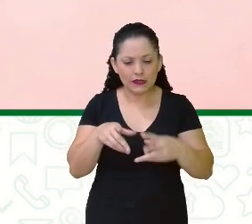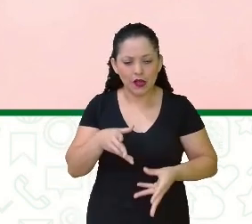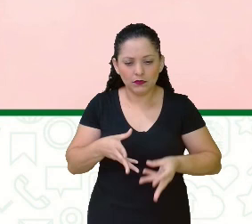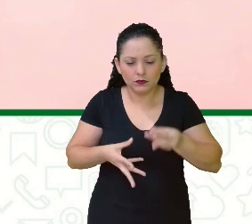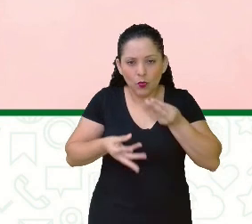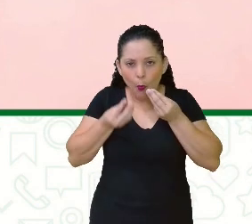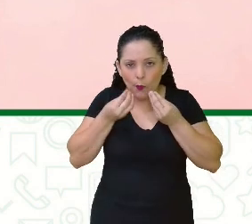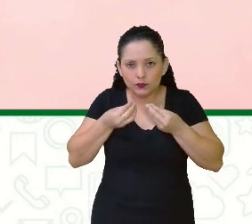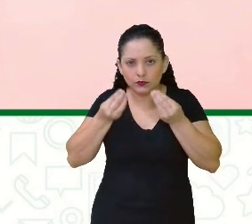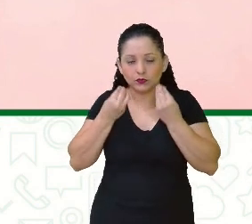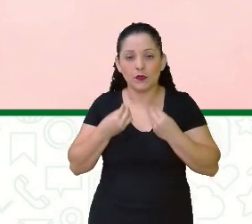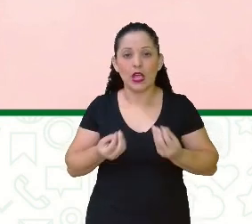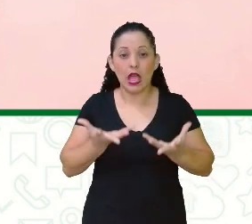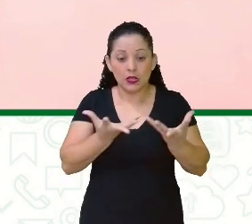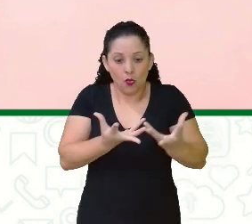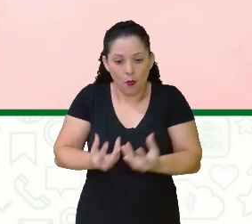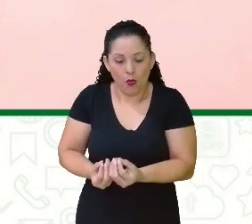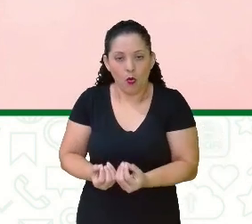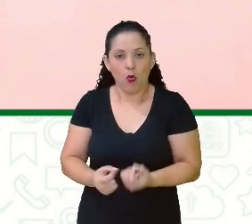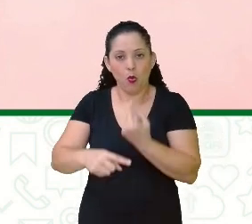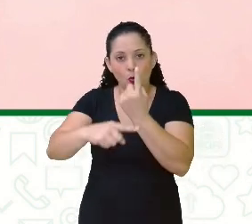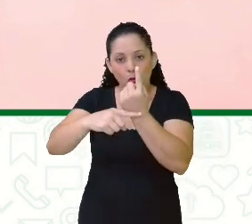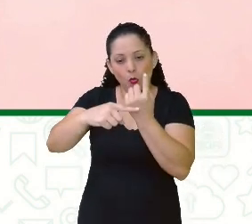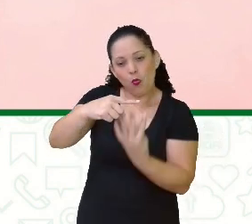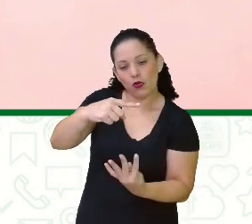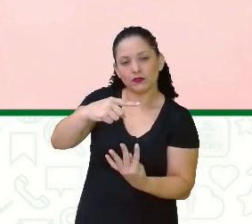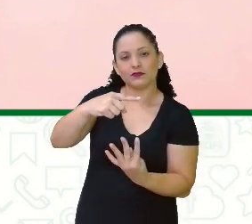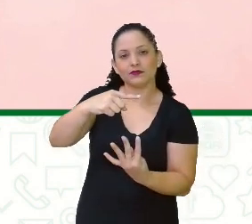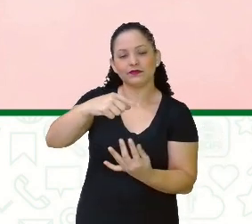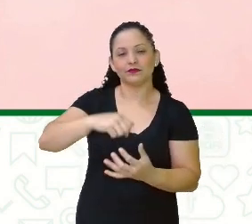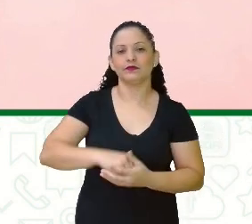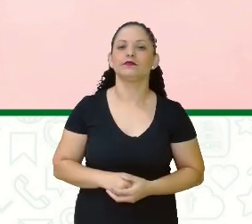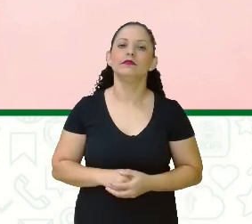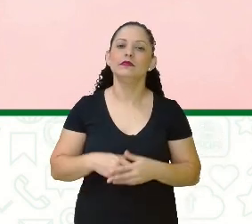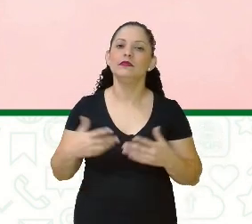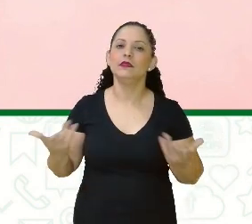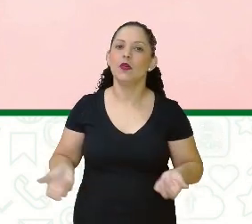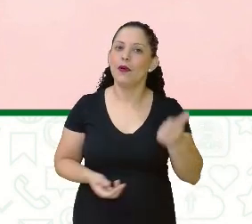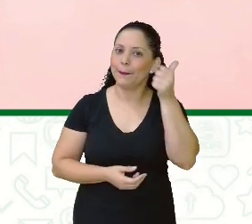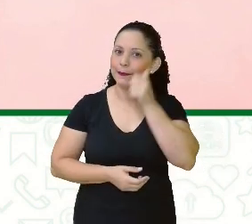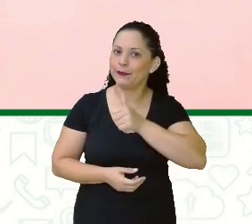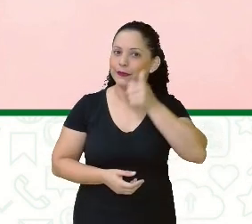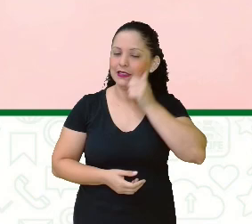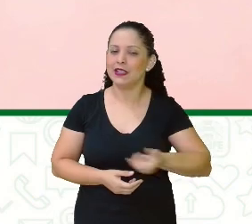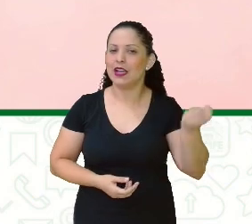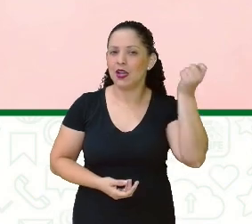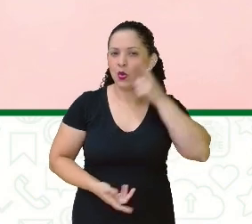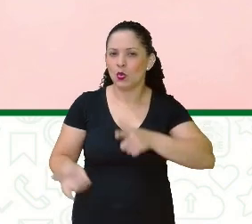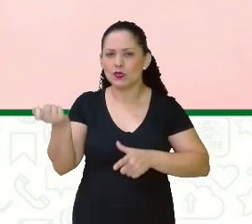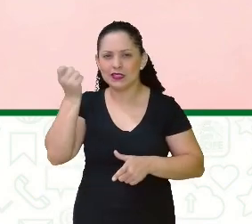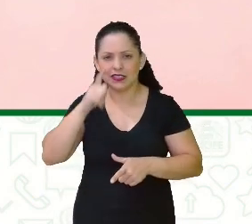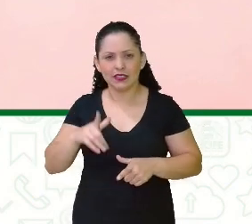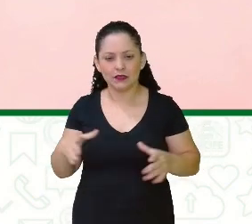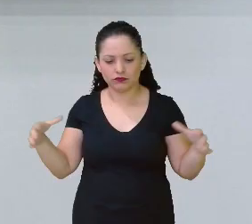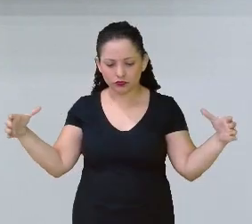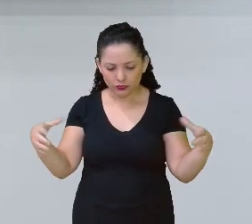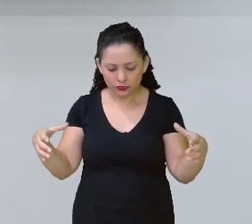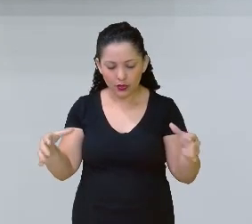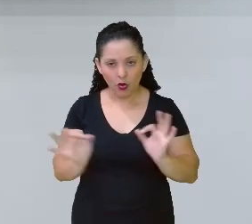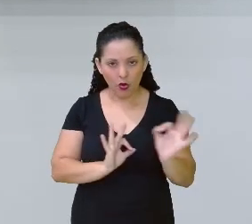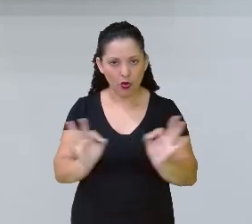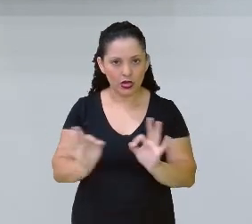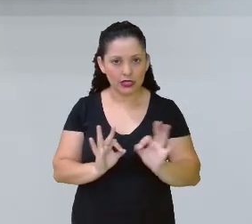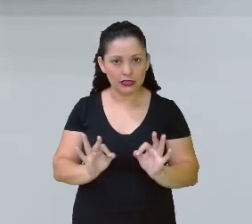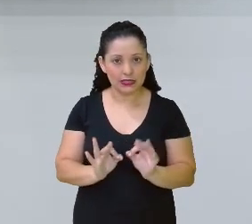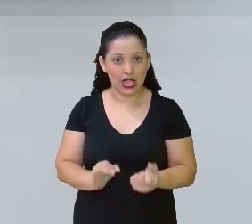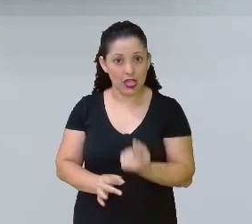cada pizza. Laura conseguirá guardar as sobras em apenas uma embalagem? Vocês lembram o que